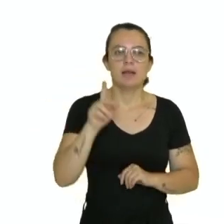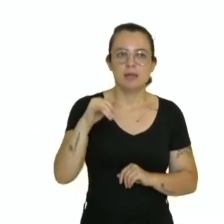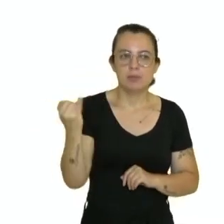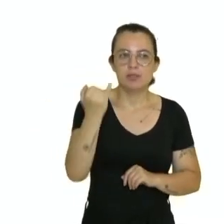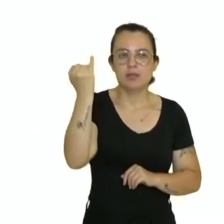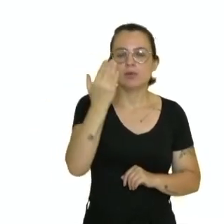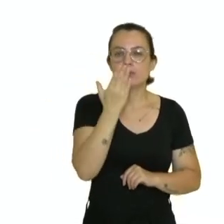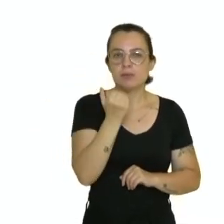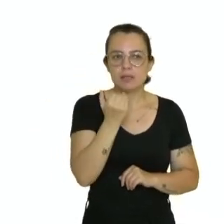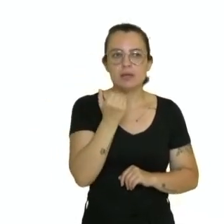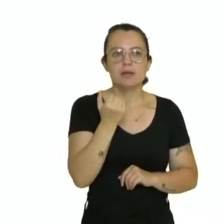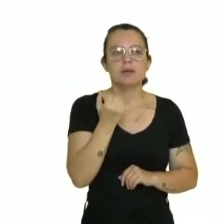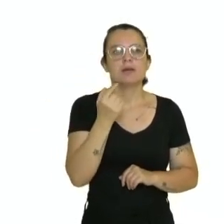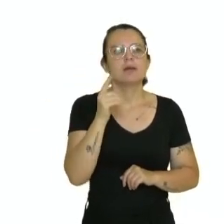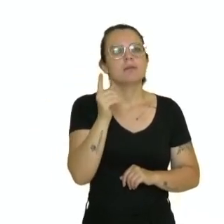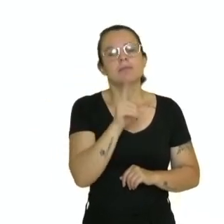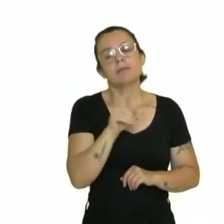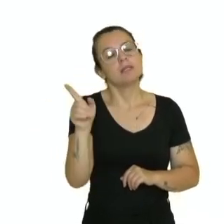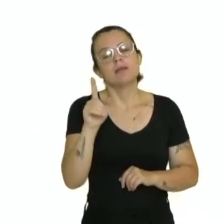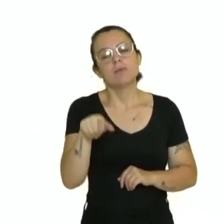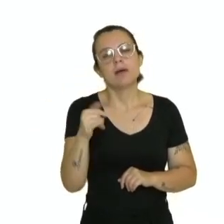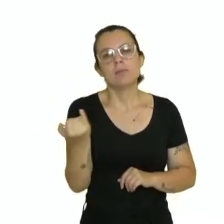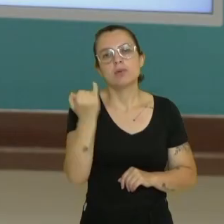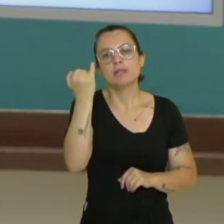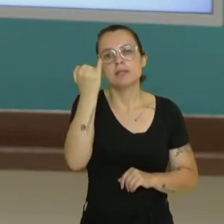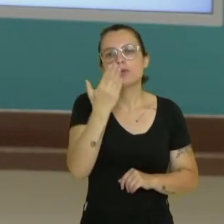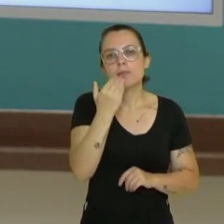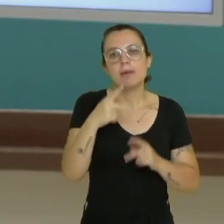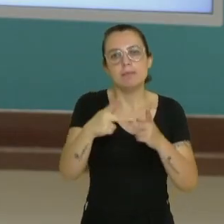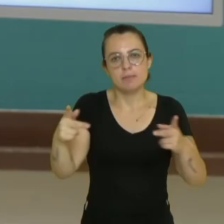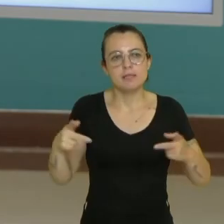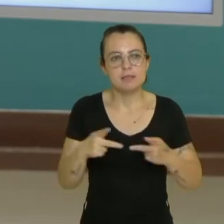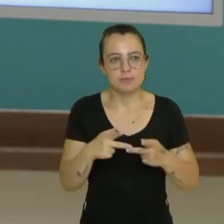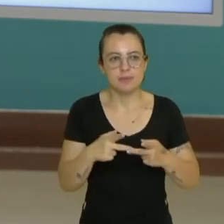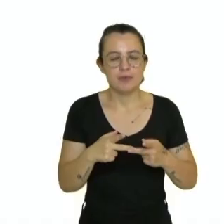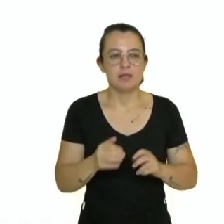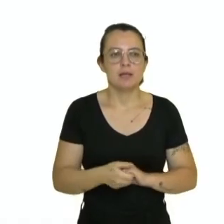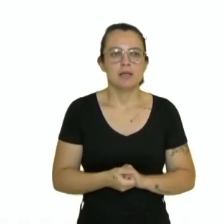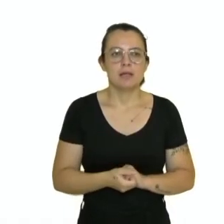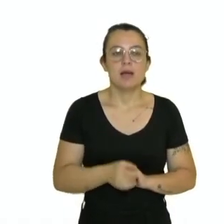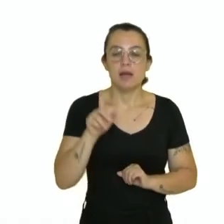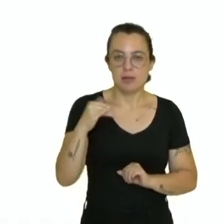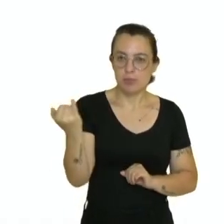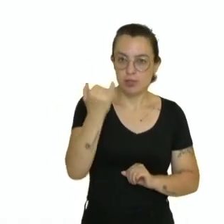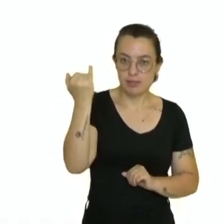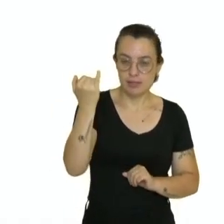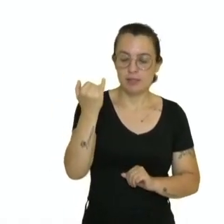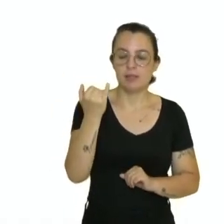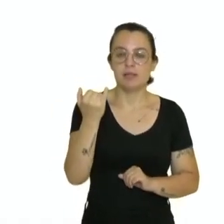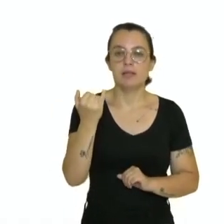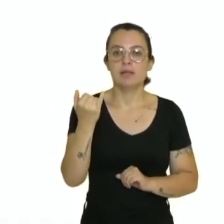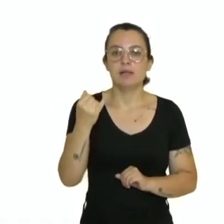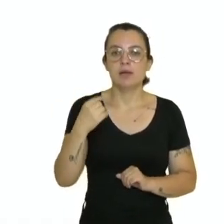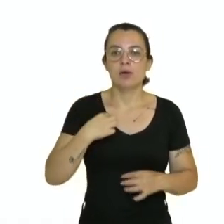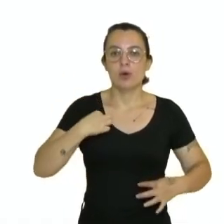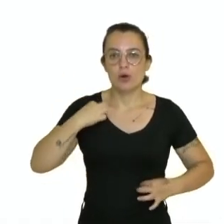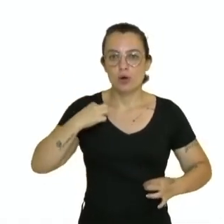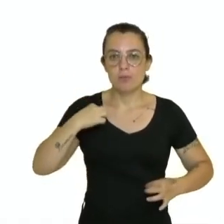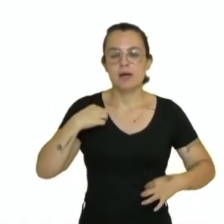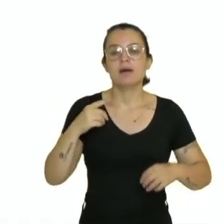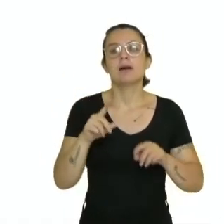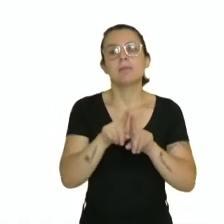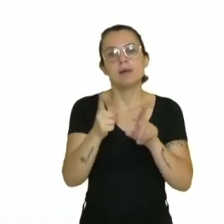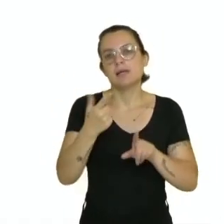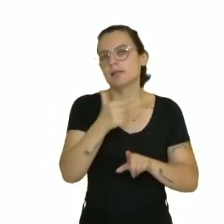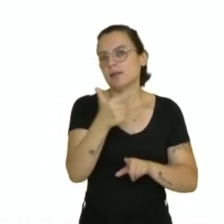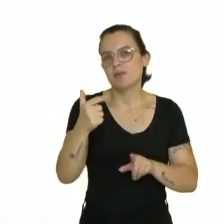mas não é essencial se alimentar-se de pizza, não é verdade? É essencial se vestir, mas não é essencial vestir-se